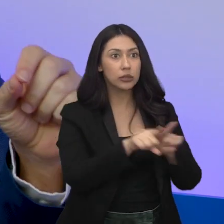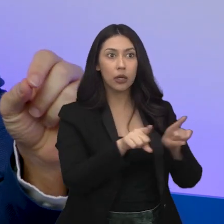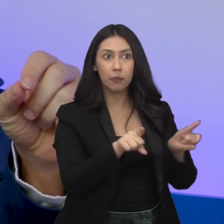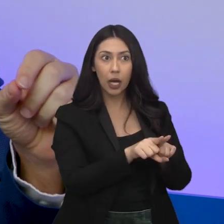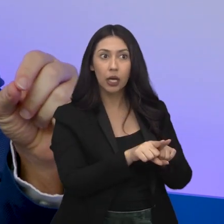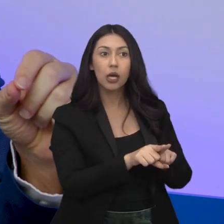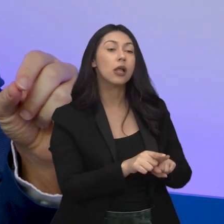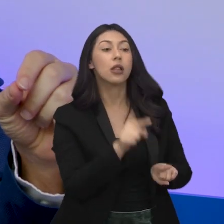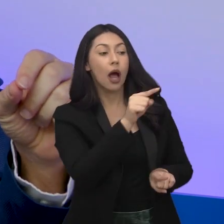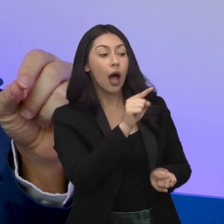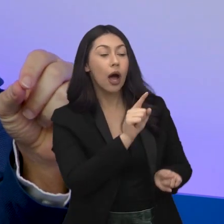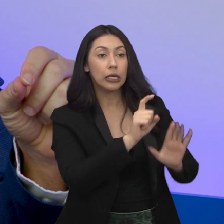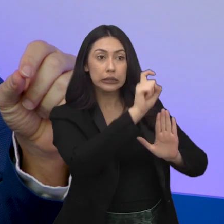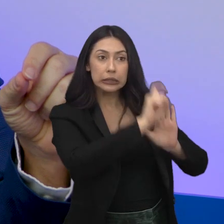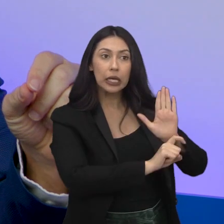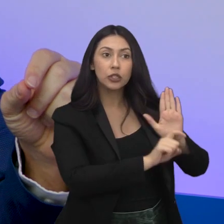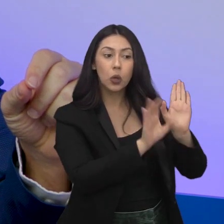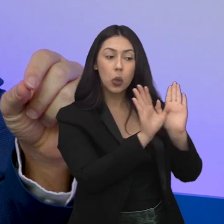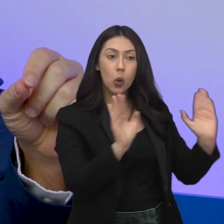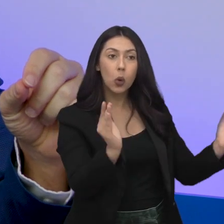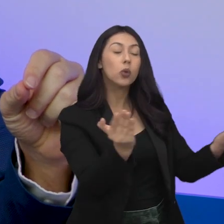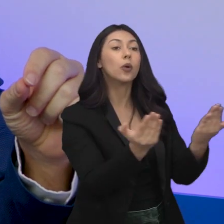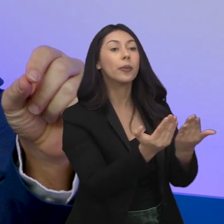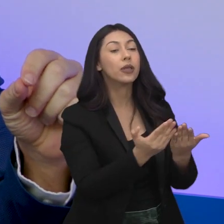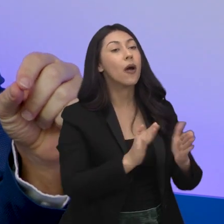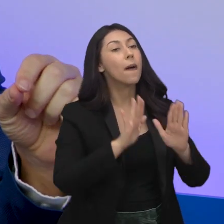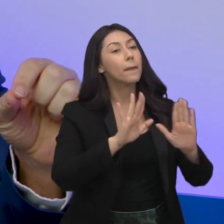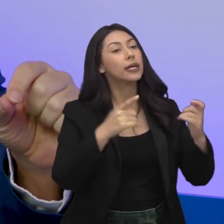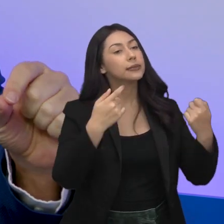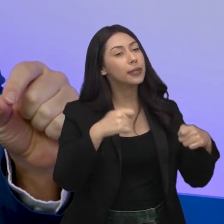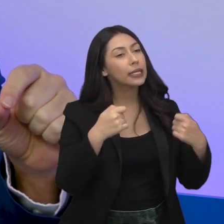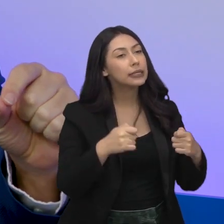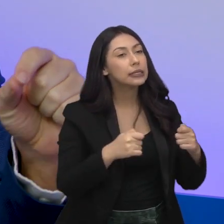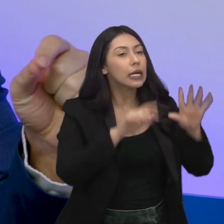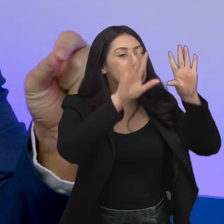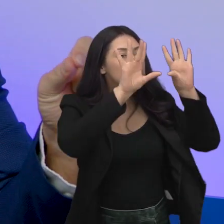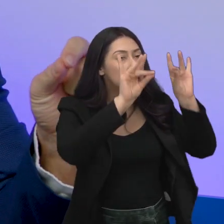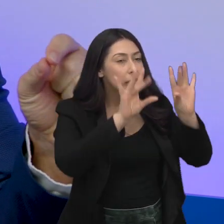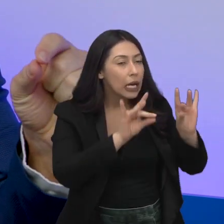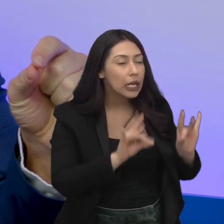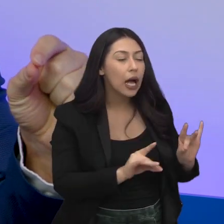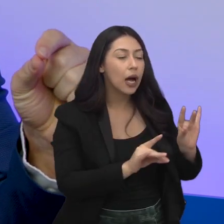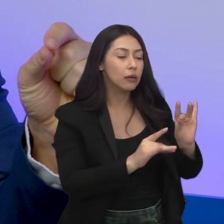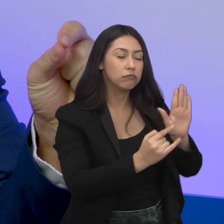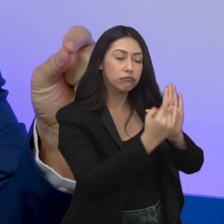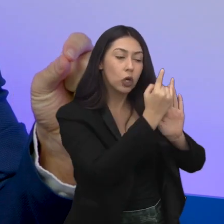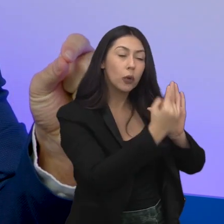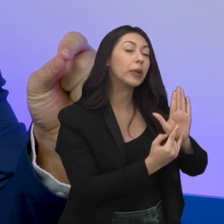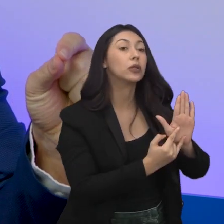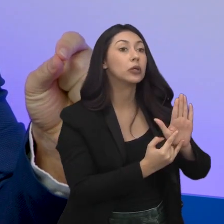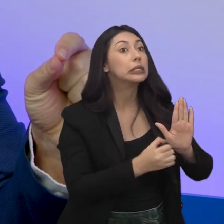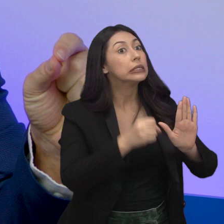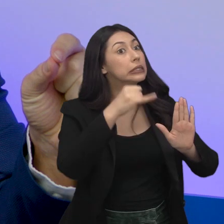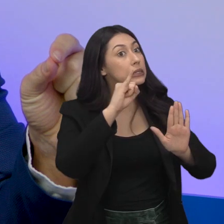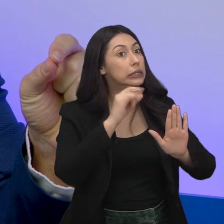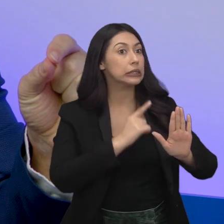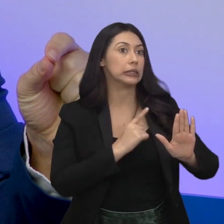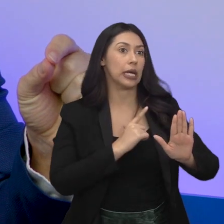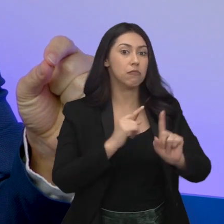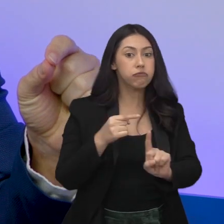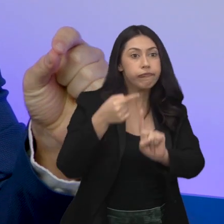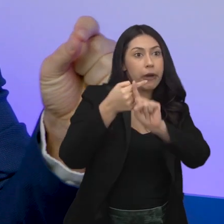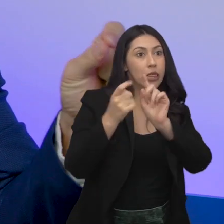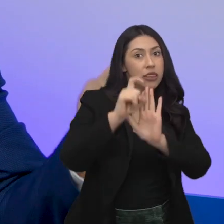algumas observações que a gente tem que ter na taxa condominial. É o quê? Tudo que é taxa extraordinária ou fundo de reserva,